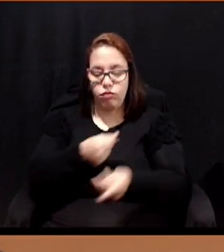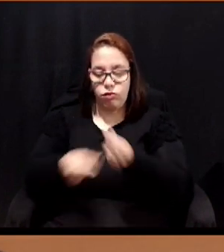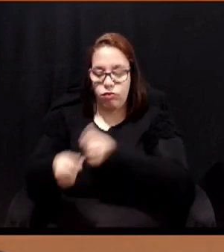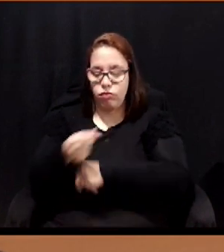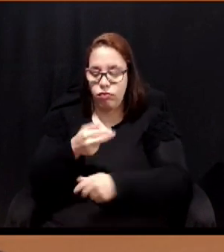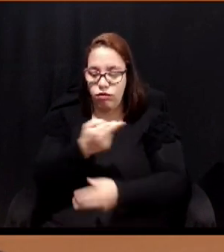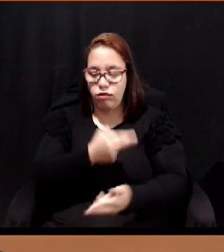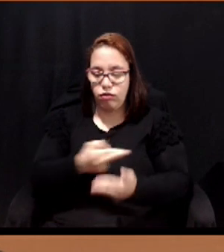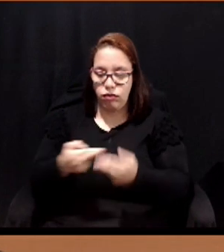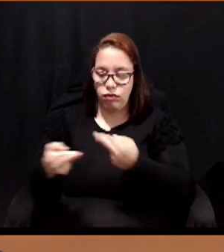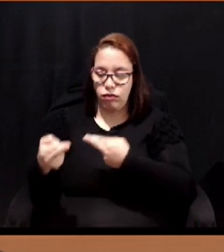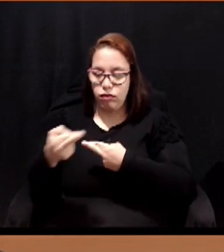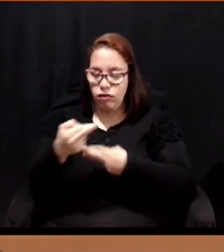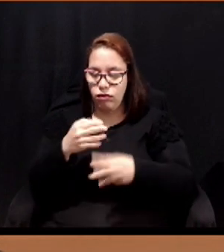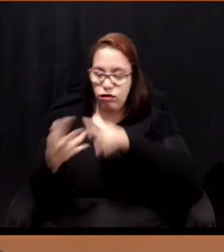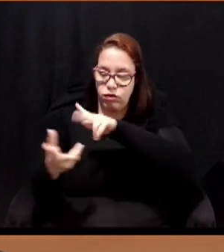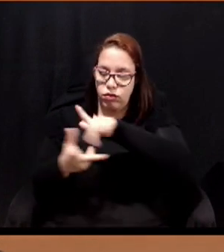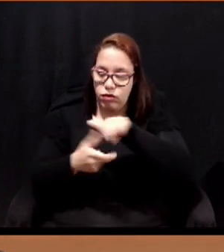gente preparar,